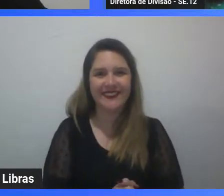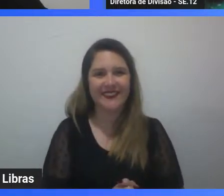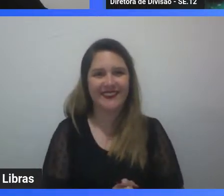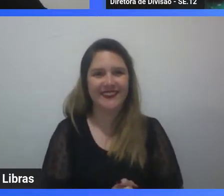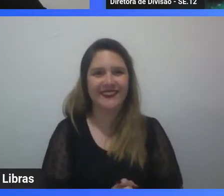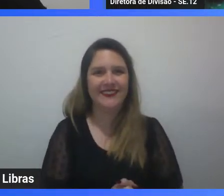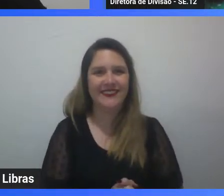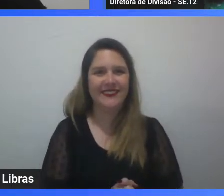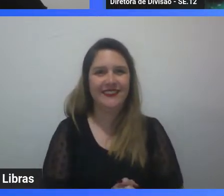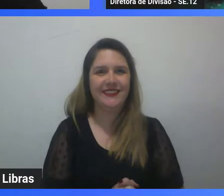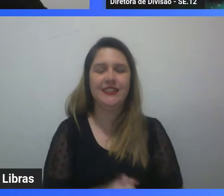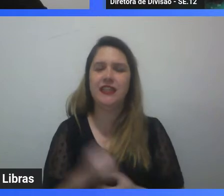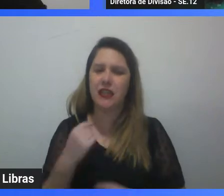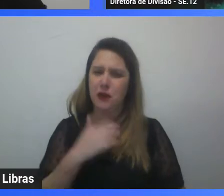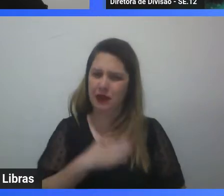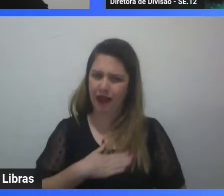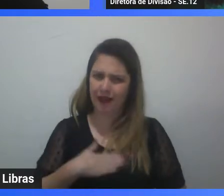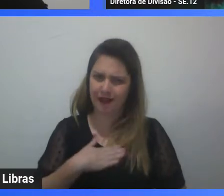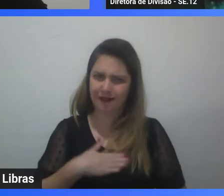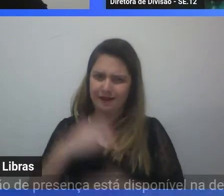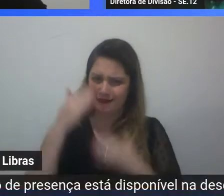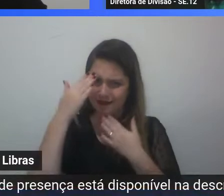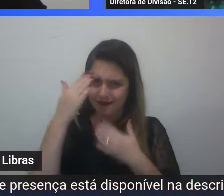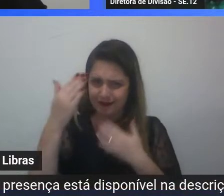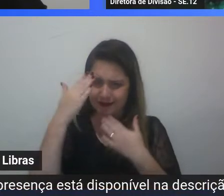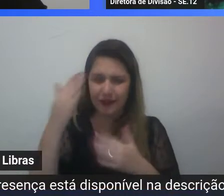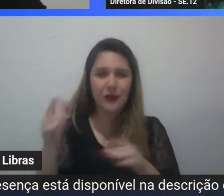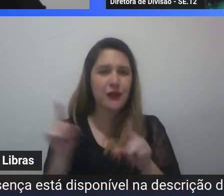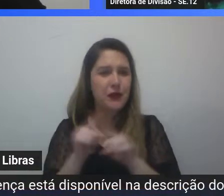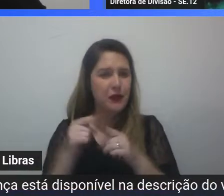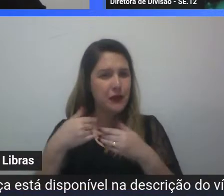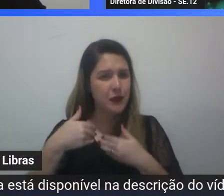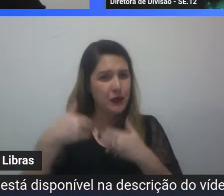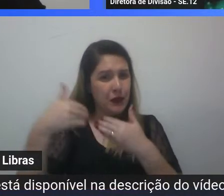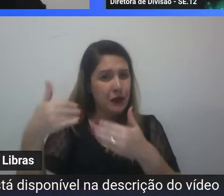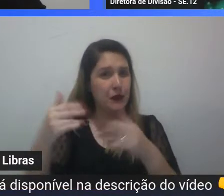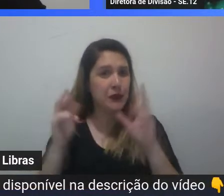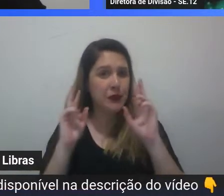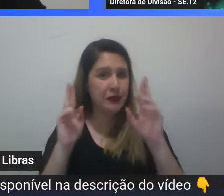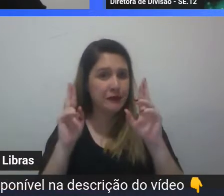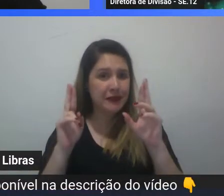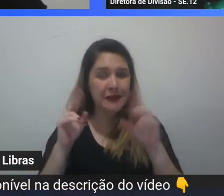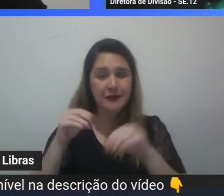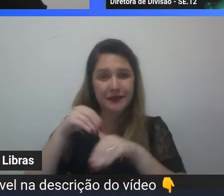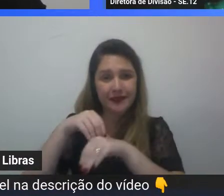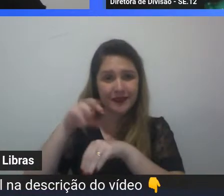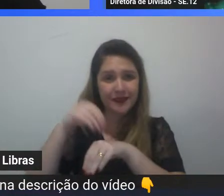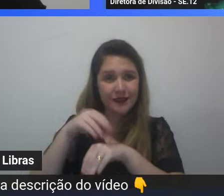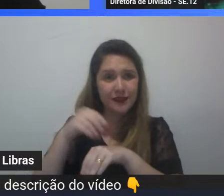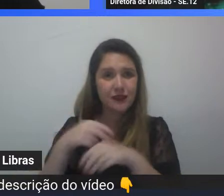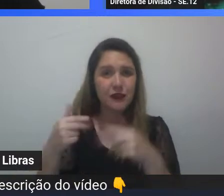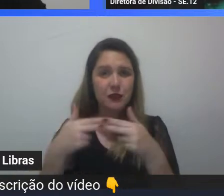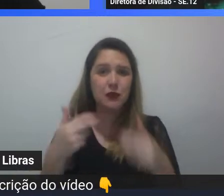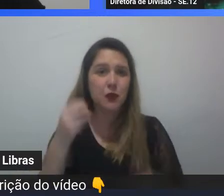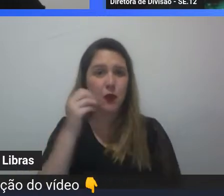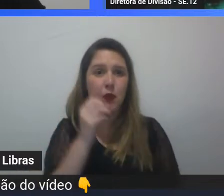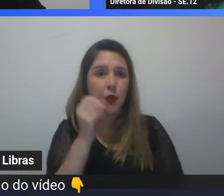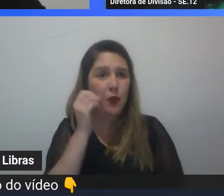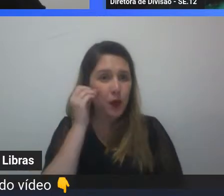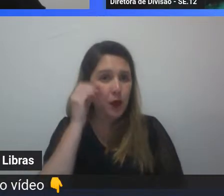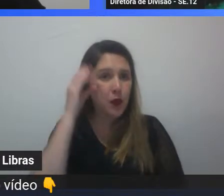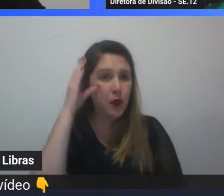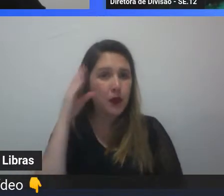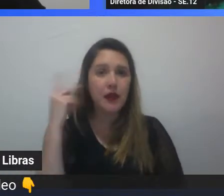Eu quem agradeço, muito obrigado pelo convite, espero ter passado aí o conhecimento, as